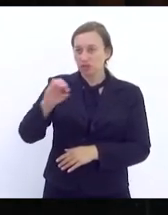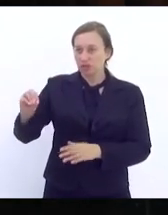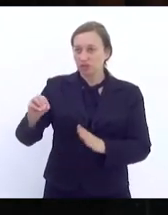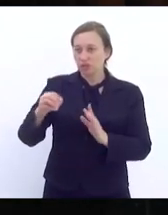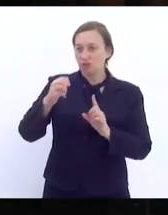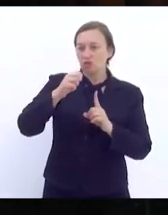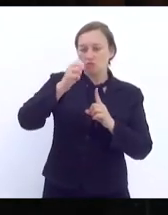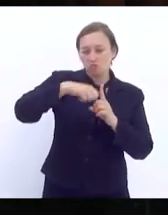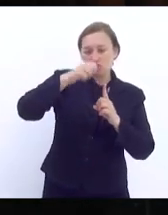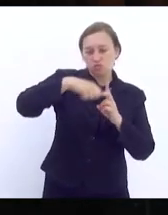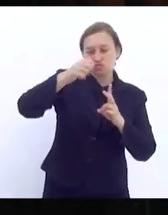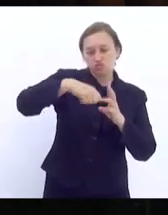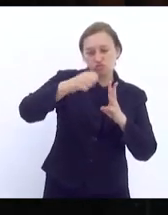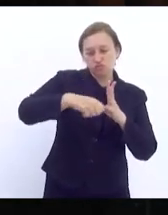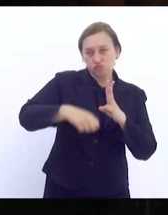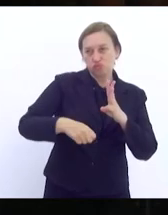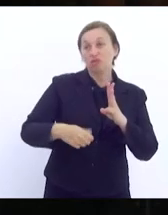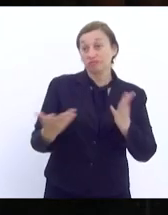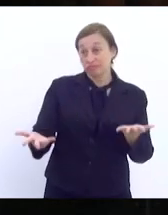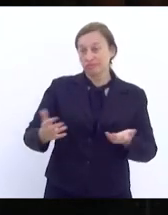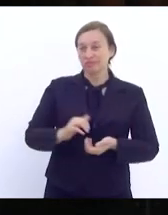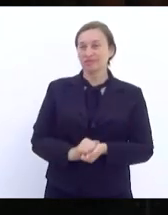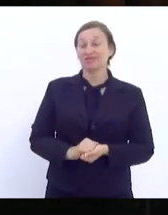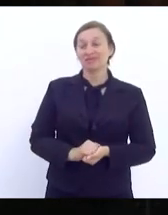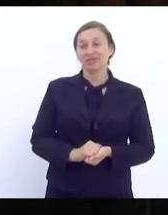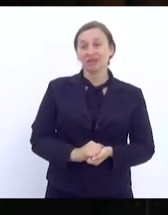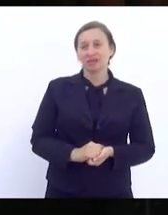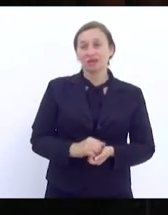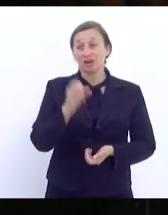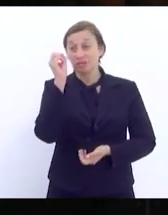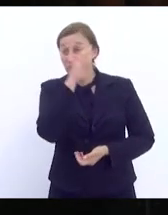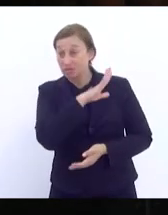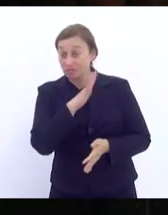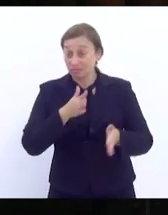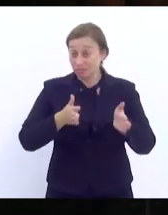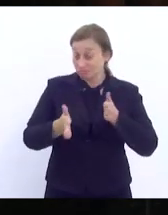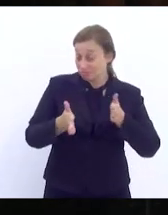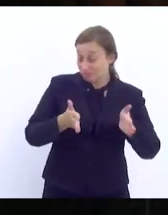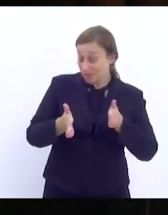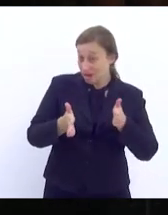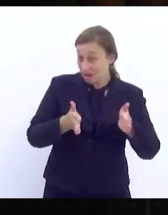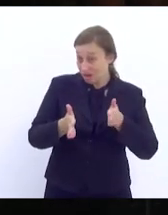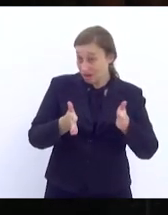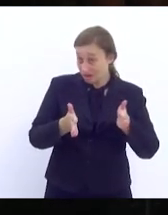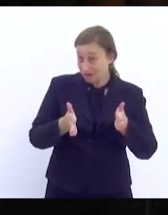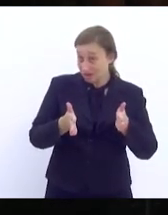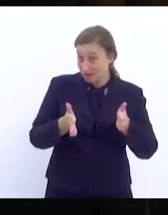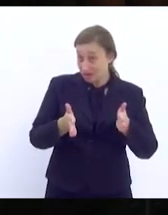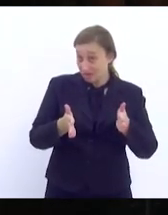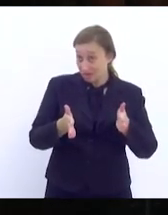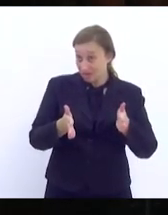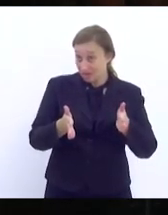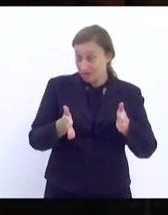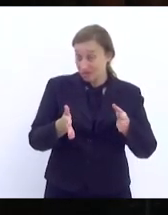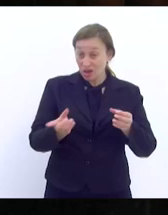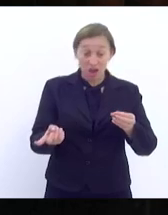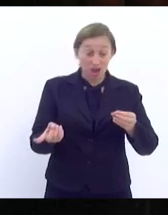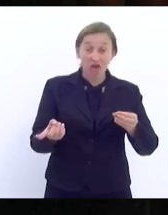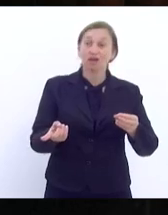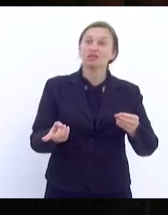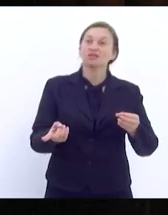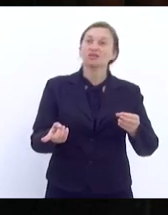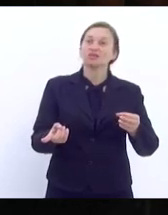carro já seria absolutamente um prazo adequado para fazer o Real foi um ligamento